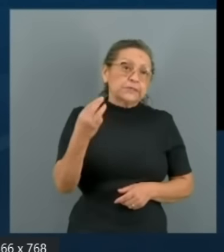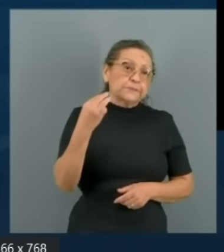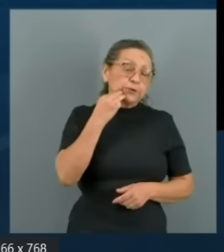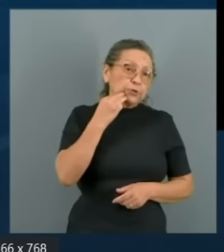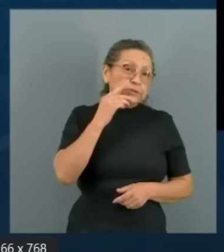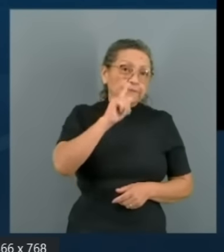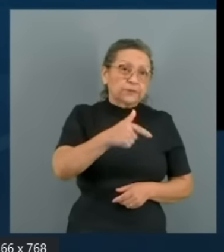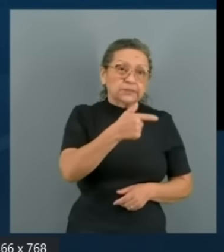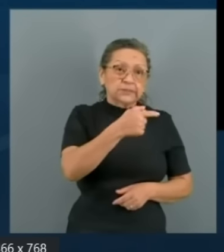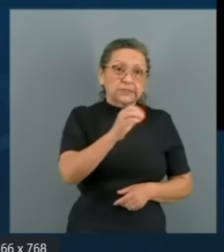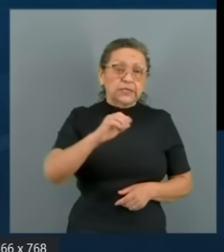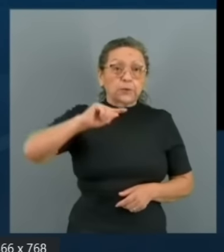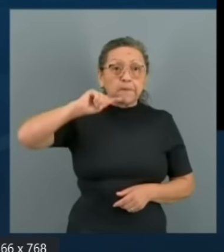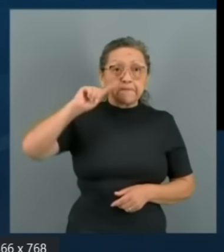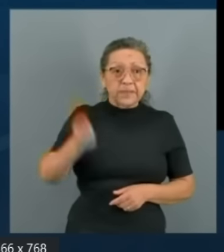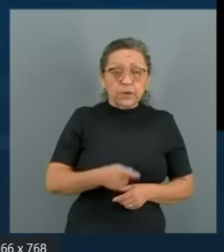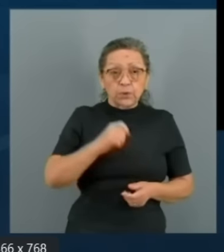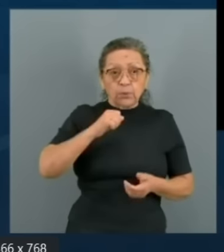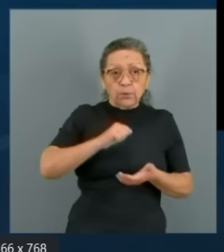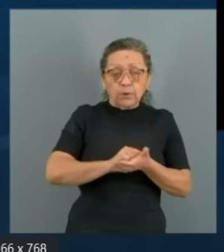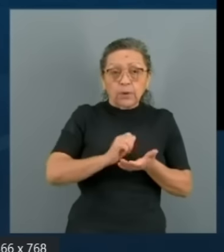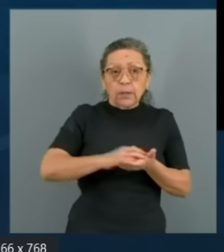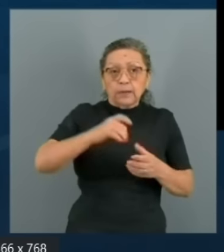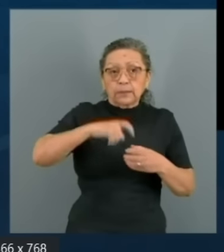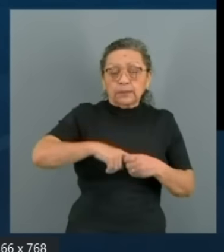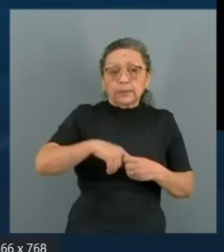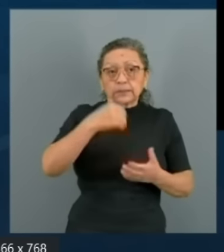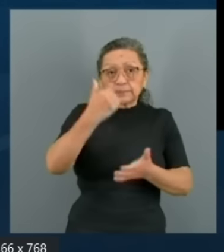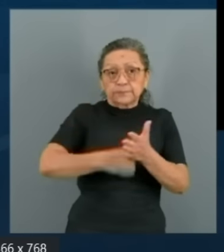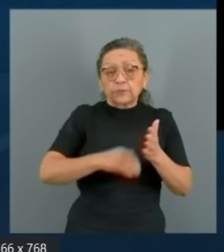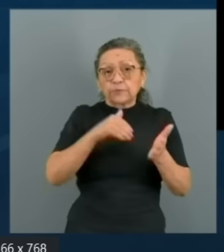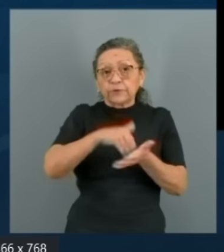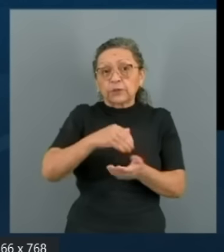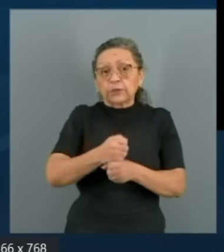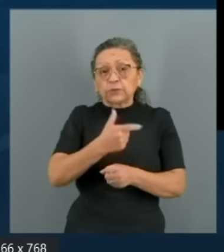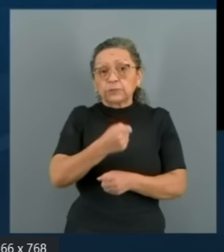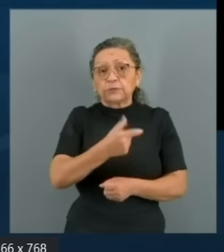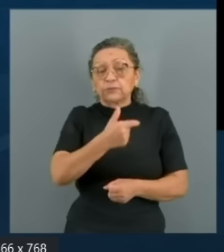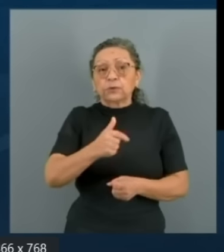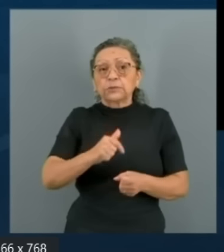2.700.000 associados de consignado no final de 22, vai para